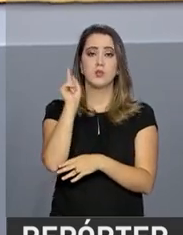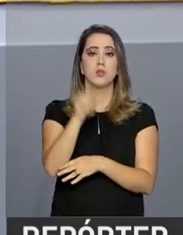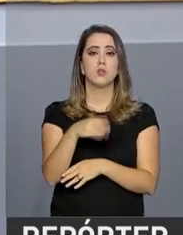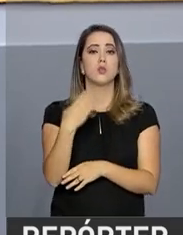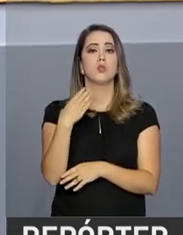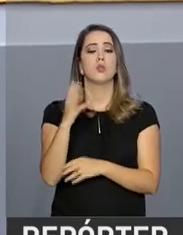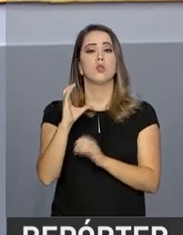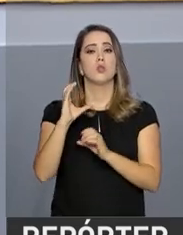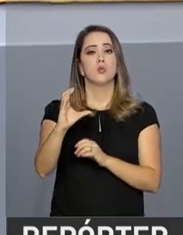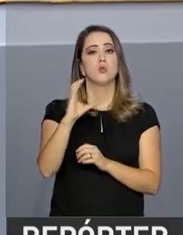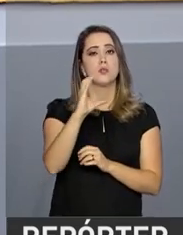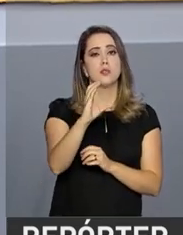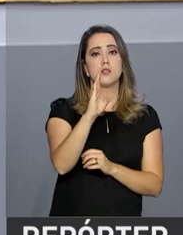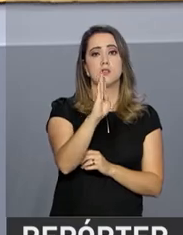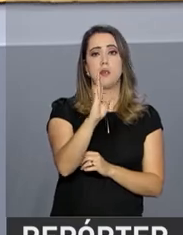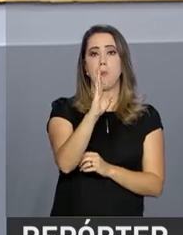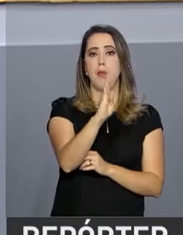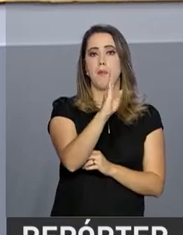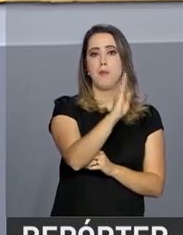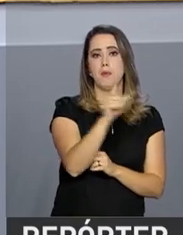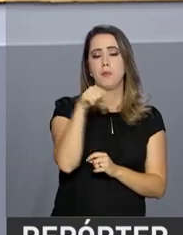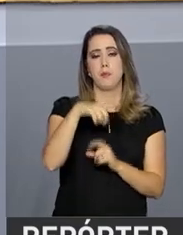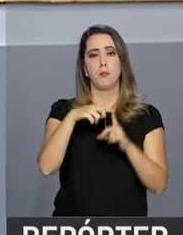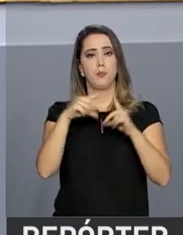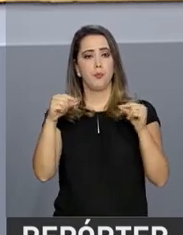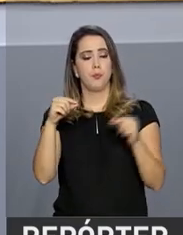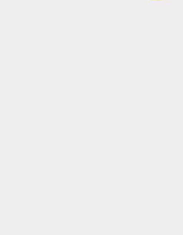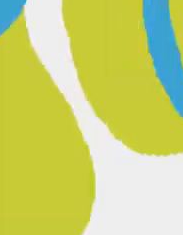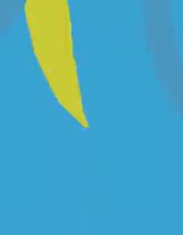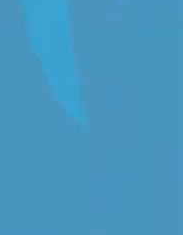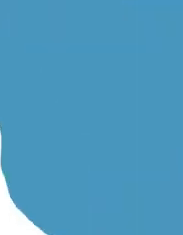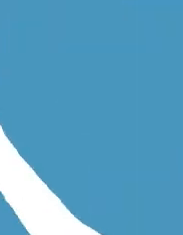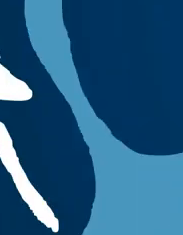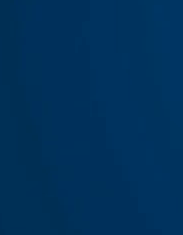no centro cultural banco do brasil aqui em brasília